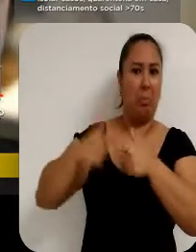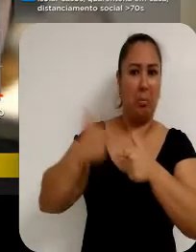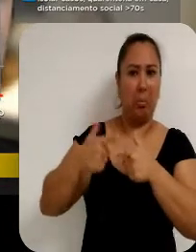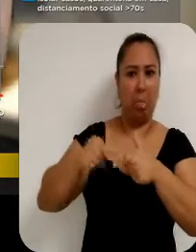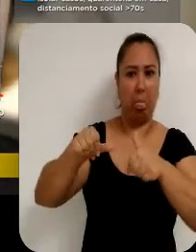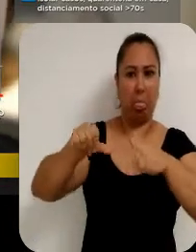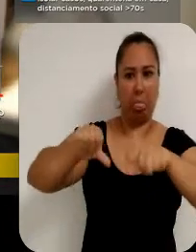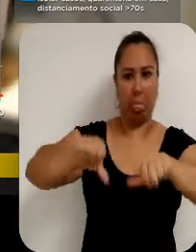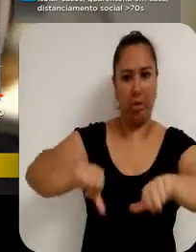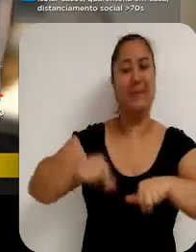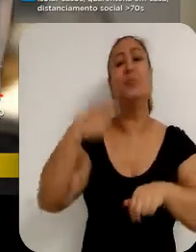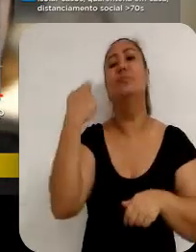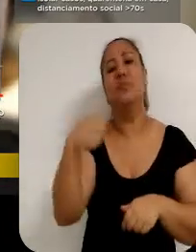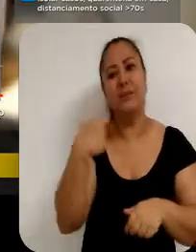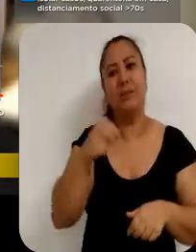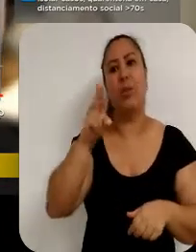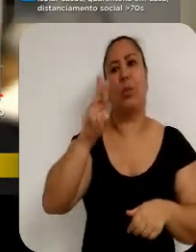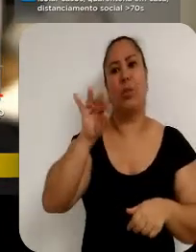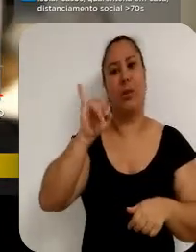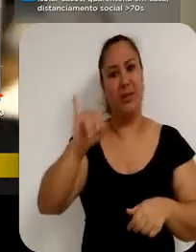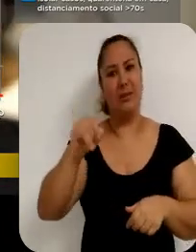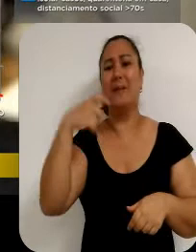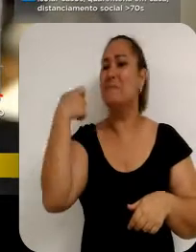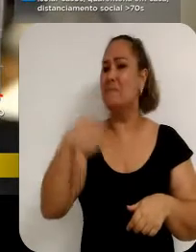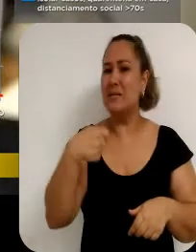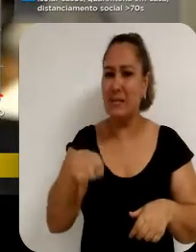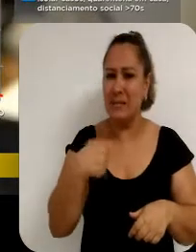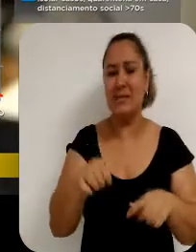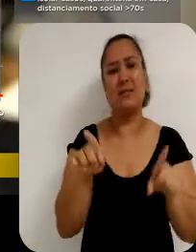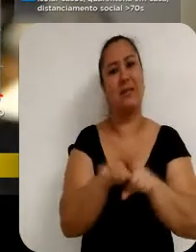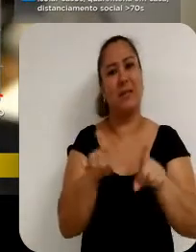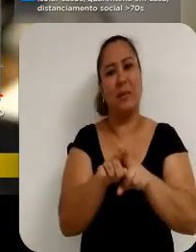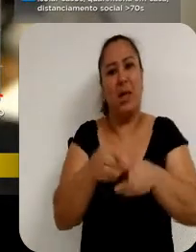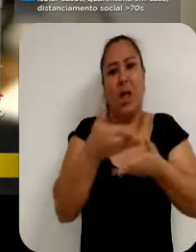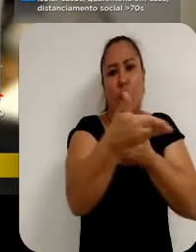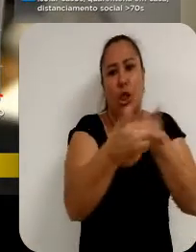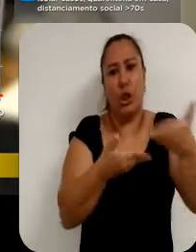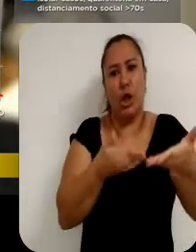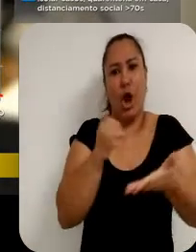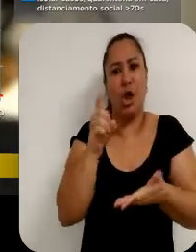de oxigênio, que é raríssima e só está disponível em poucos leitos em qualquer país.